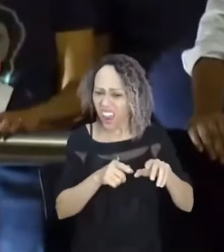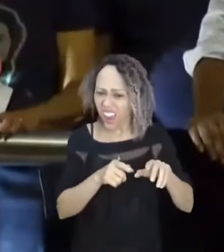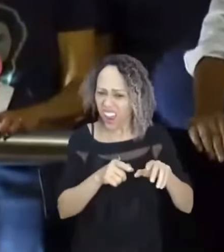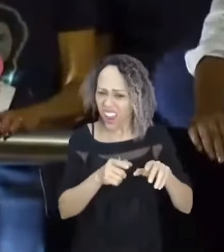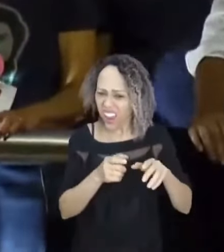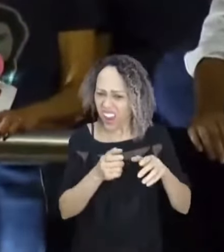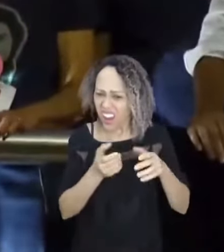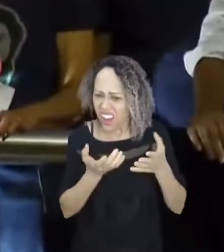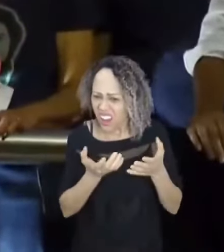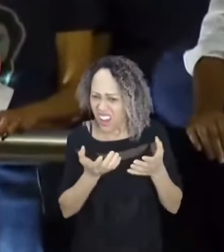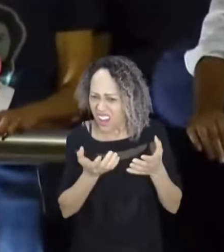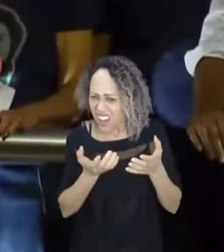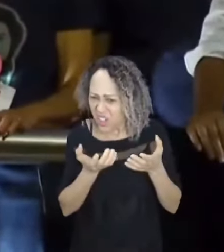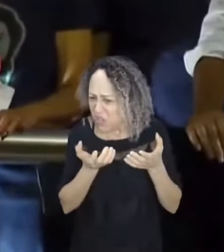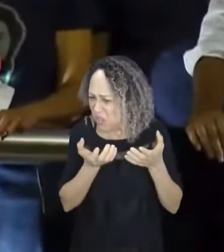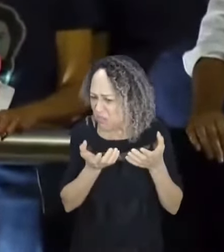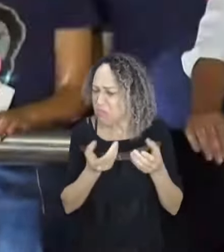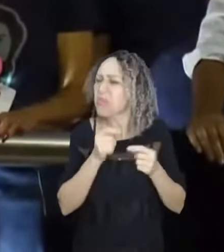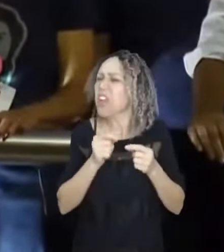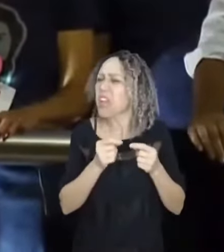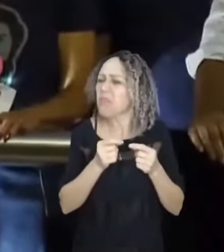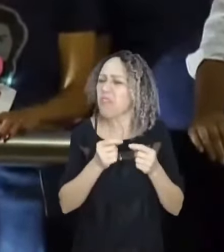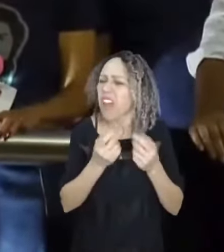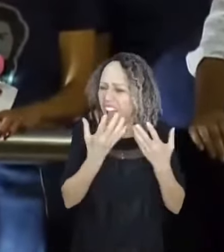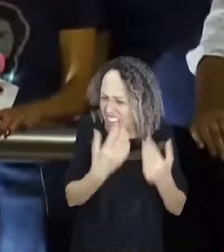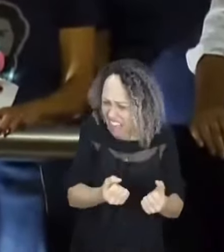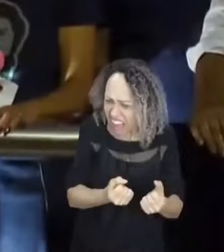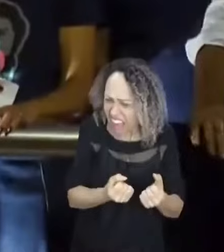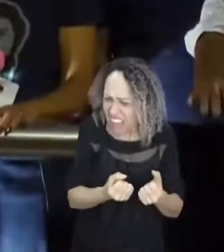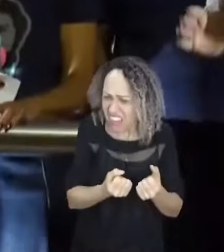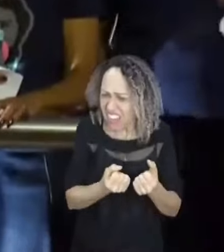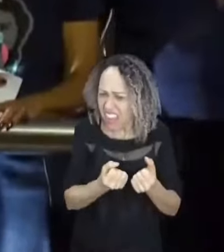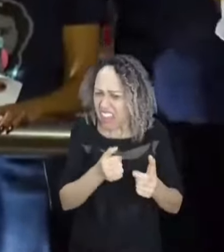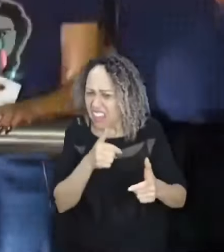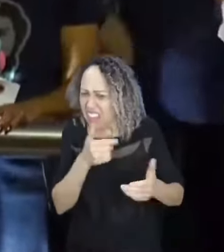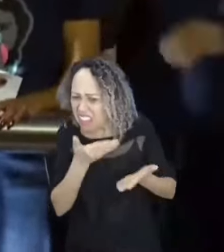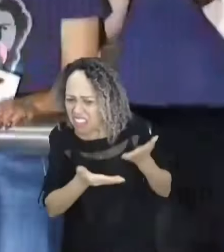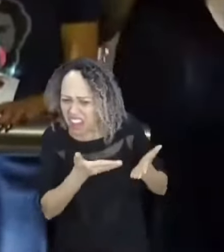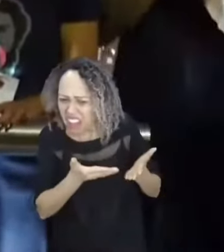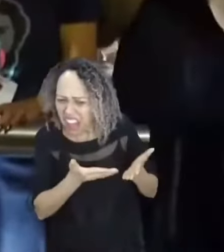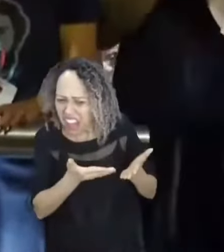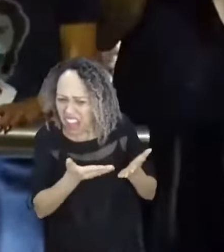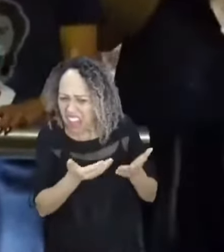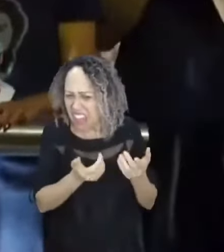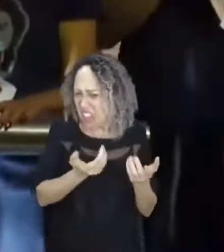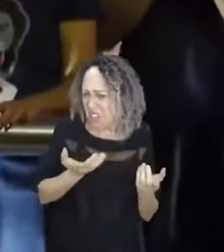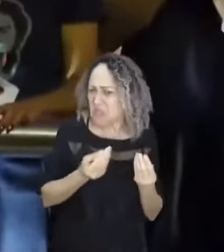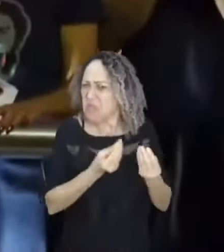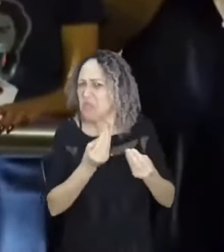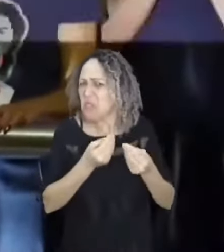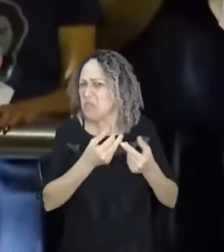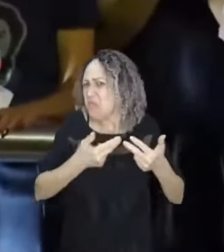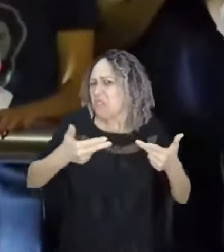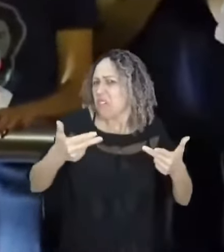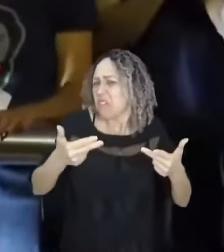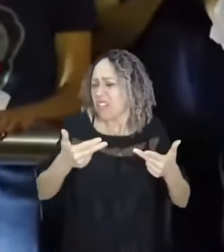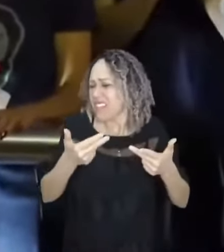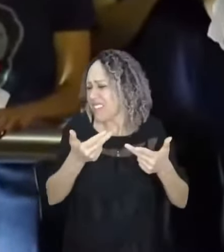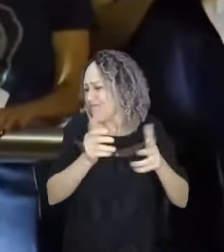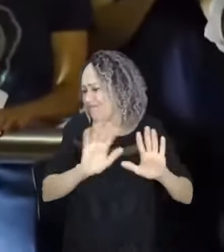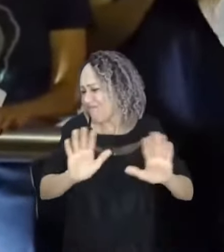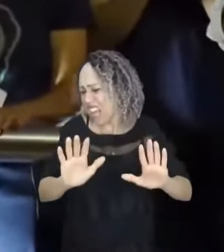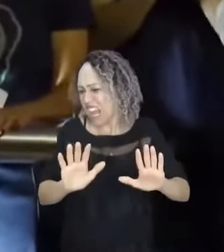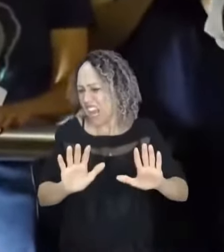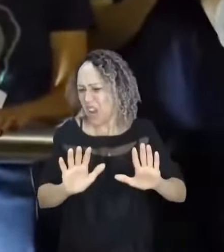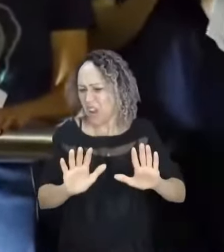e não pode ser tratada como objeto de cama e mesa. A mulher quer ser sujeito